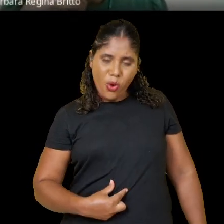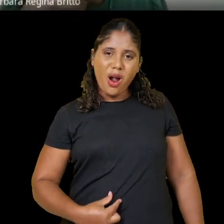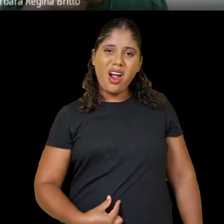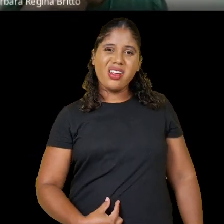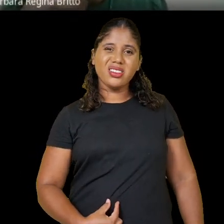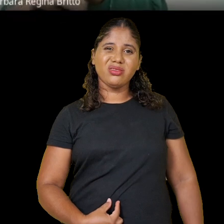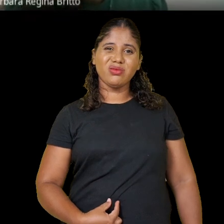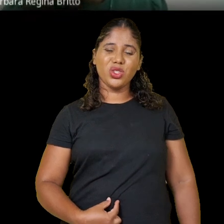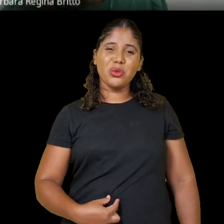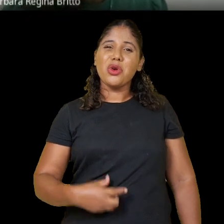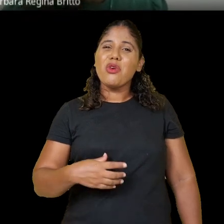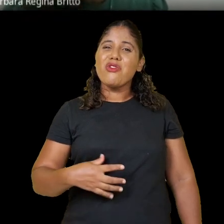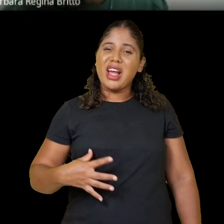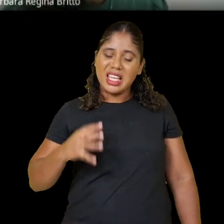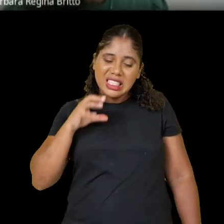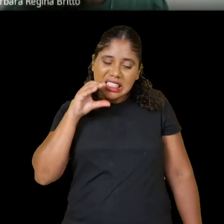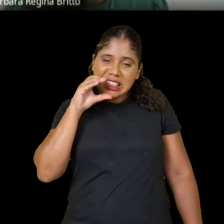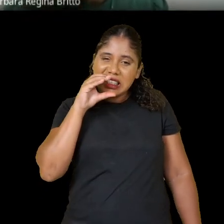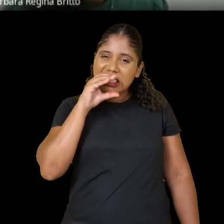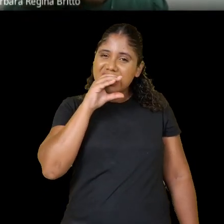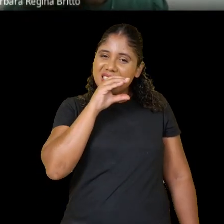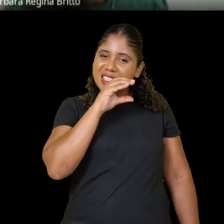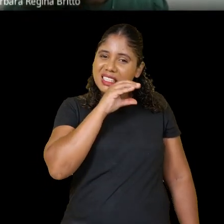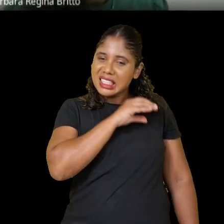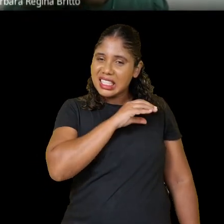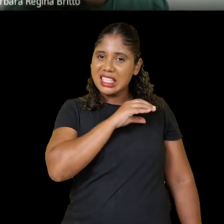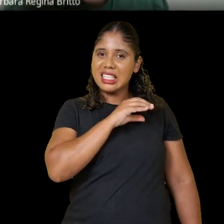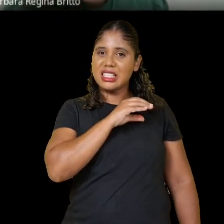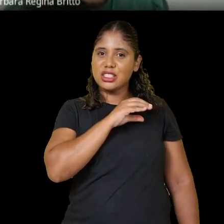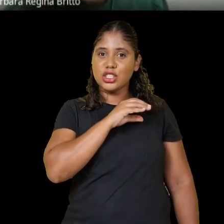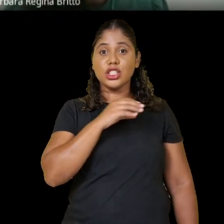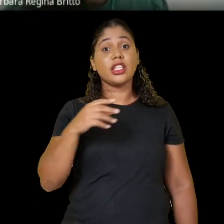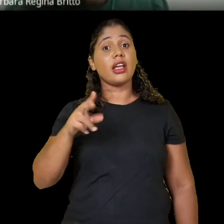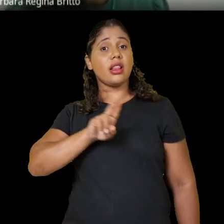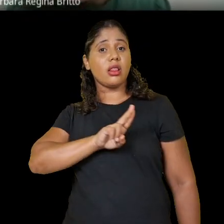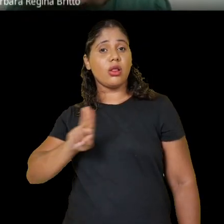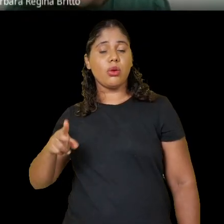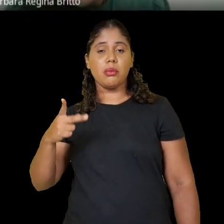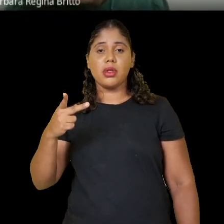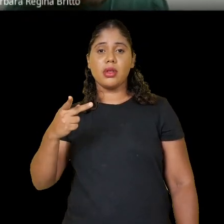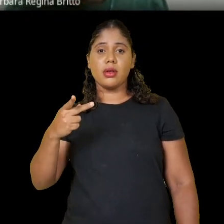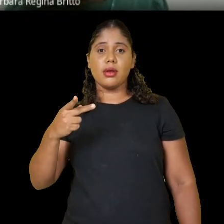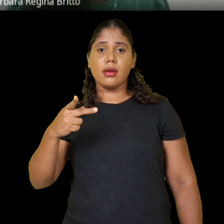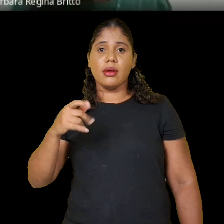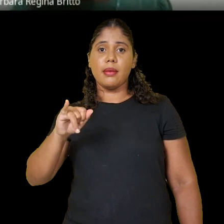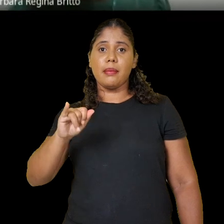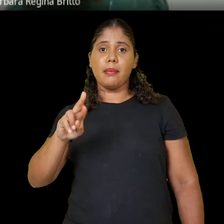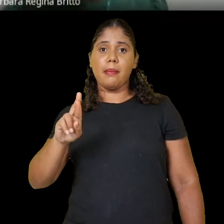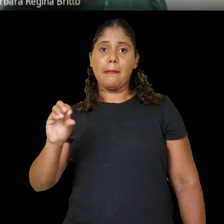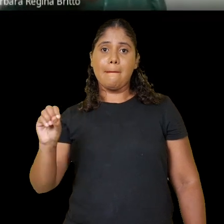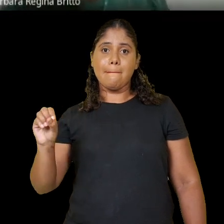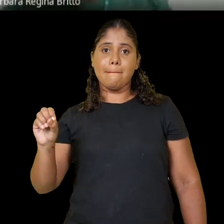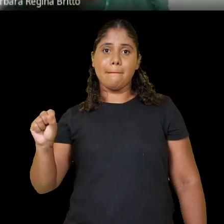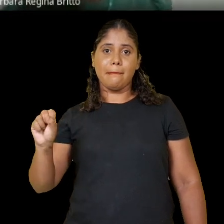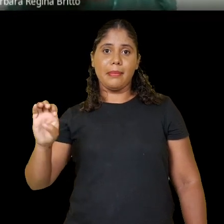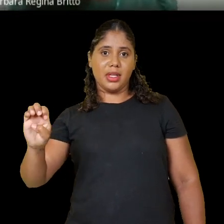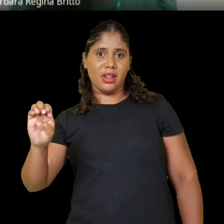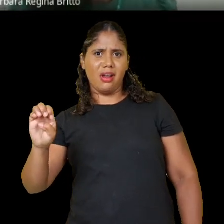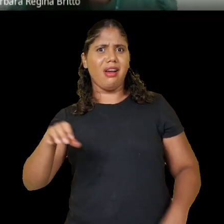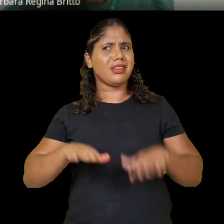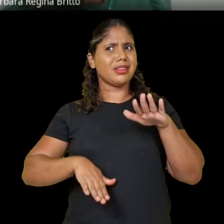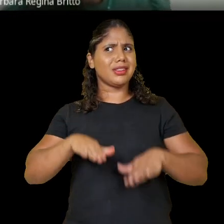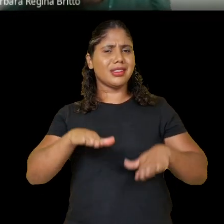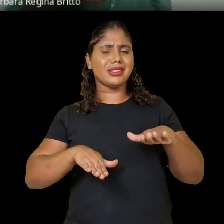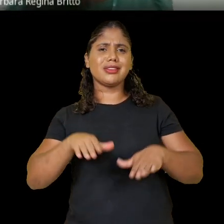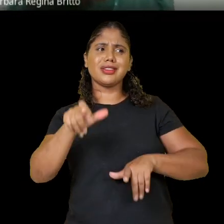no estômago, e que a gente chama de pirose, que ela vai dizer que é azia, que é queimação, né? Que às vezes ela vai dizer que o menino vai